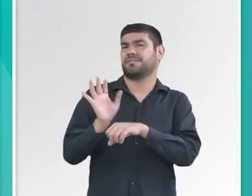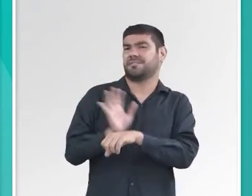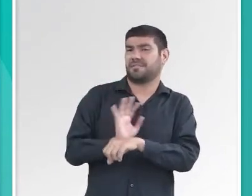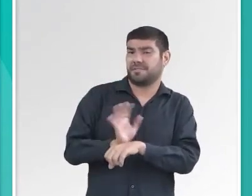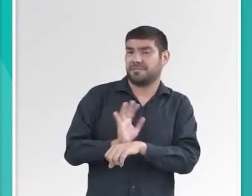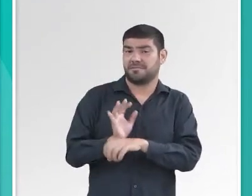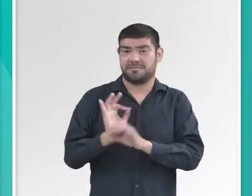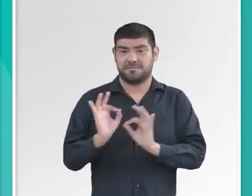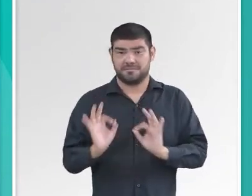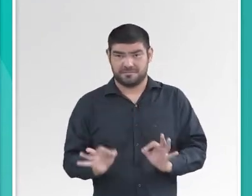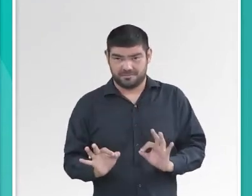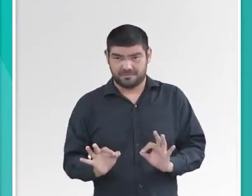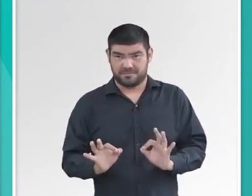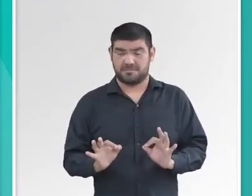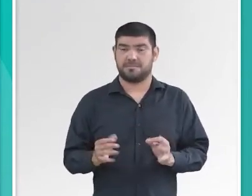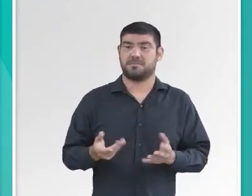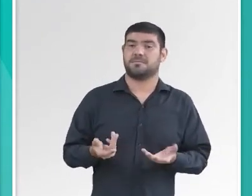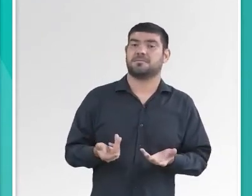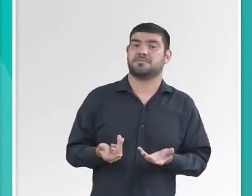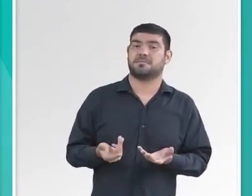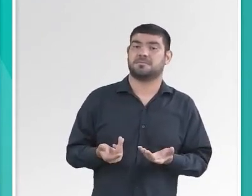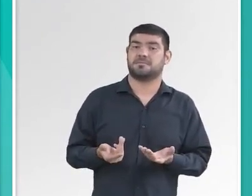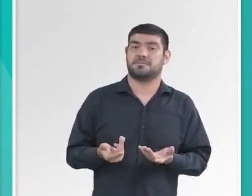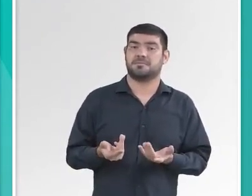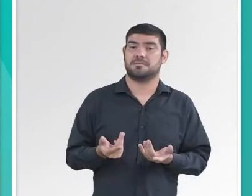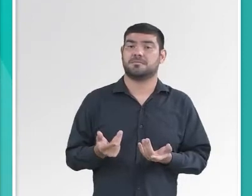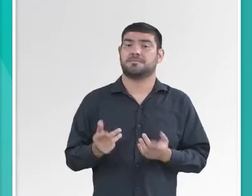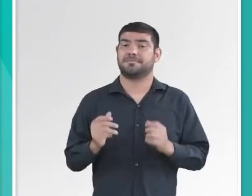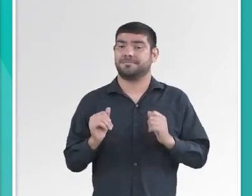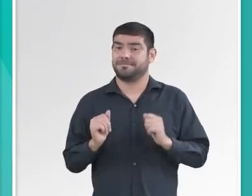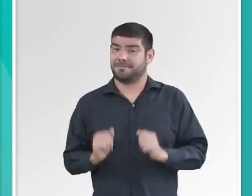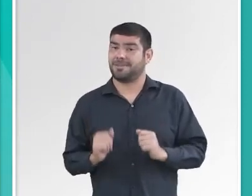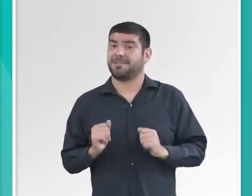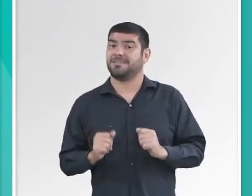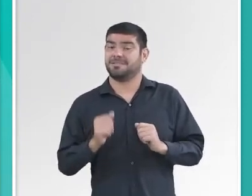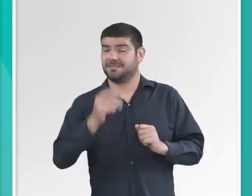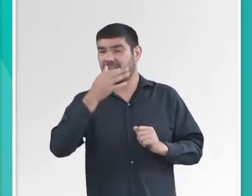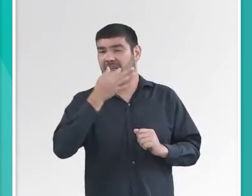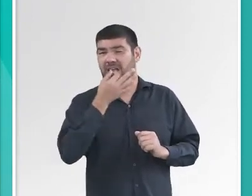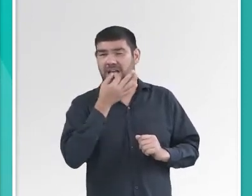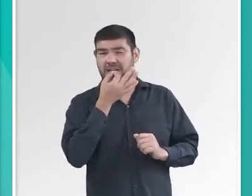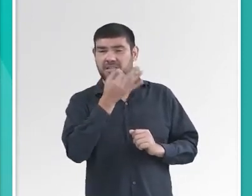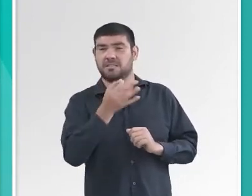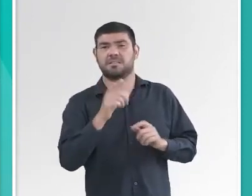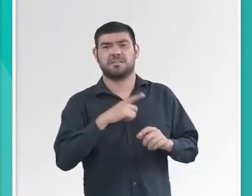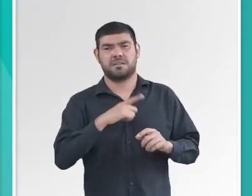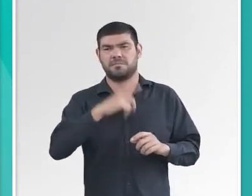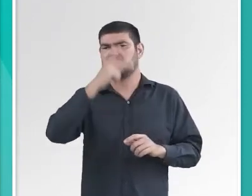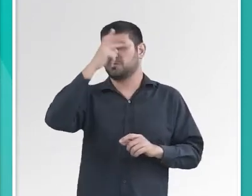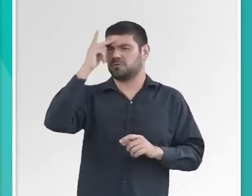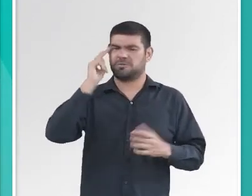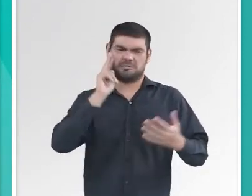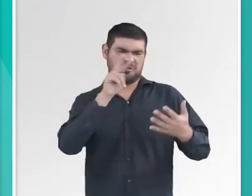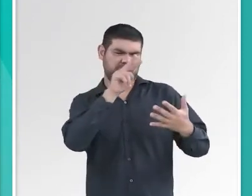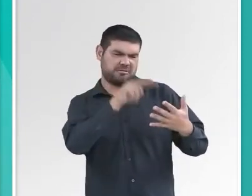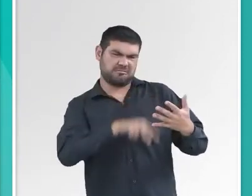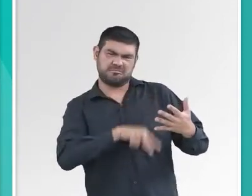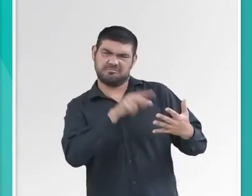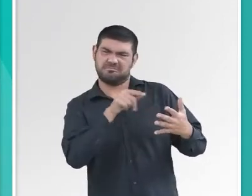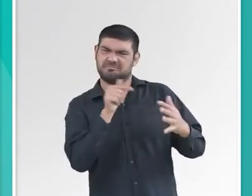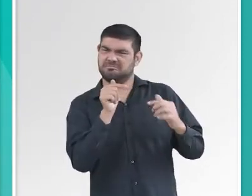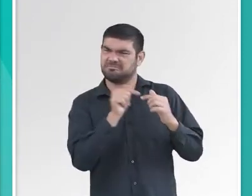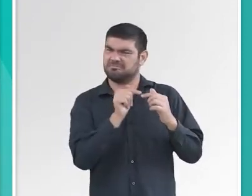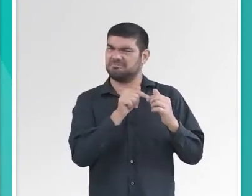certo? São obras e que estão sujeitas aí a julgamentos, né? Tem pessoas que vão achar aquela